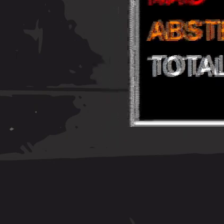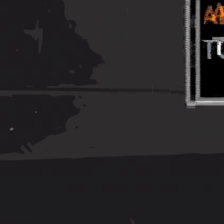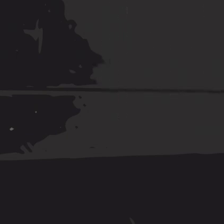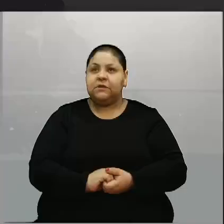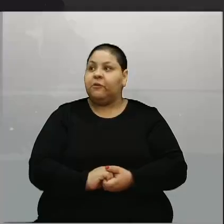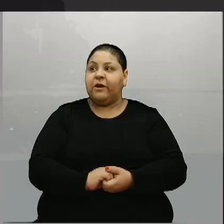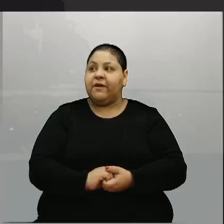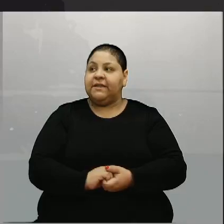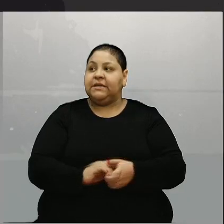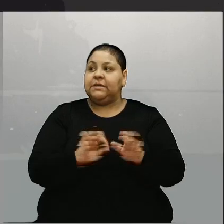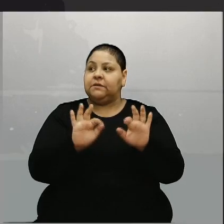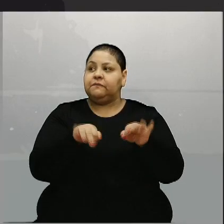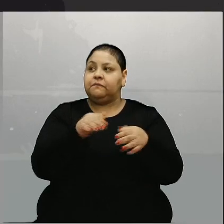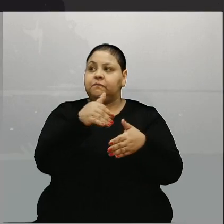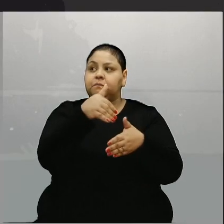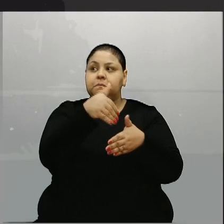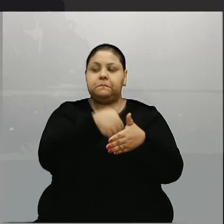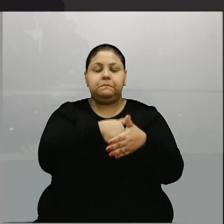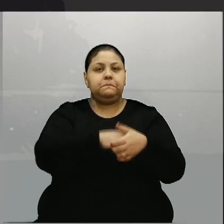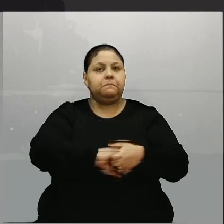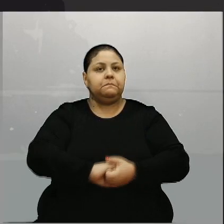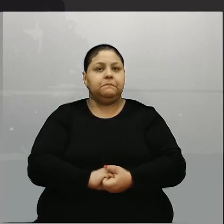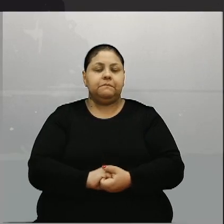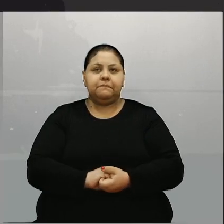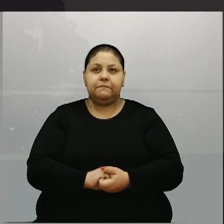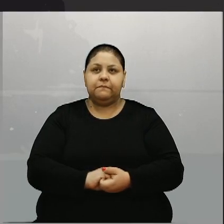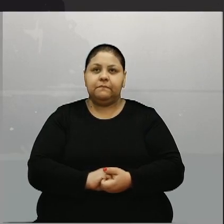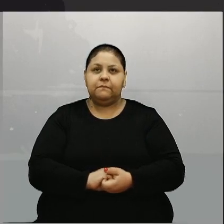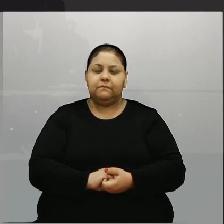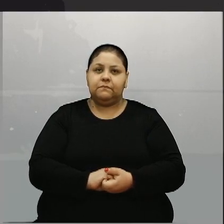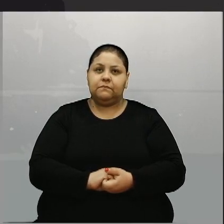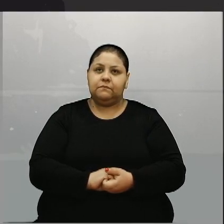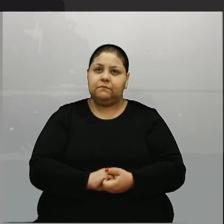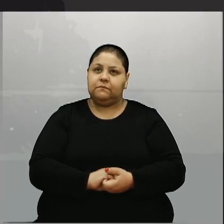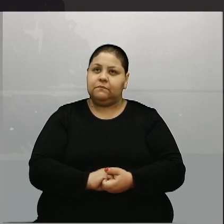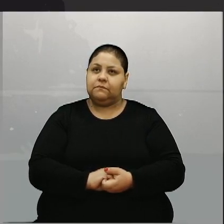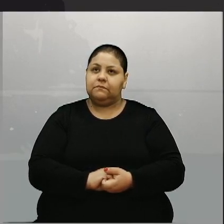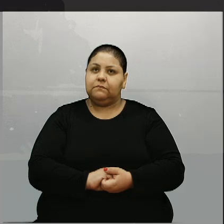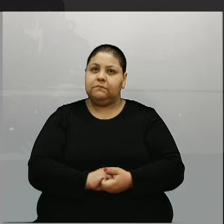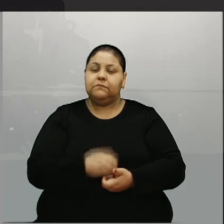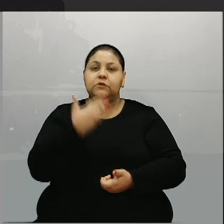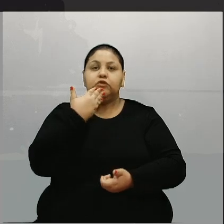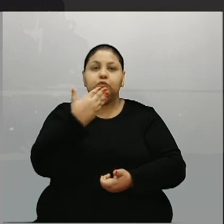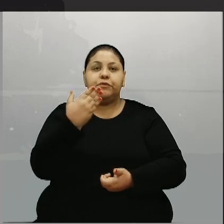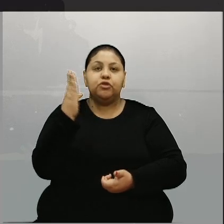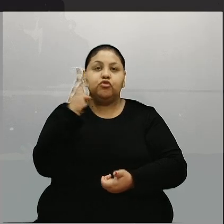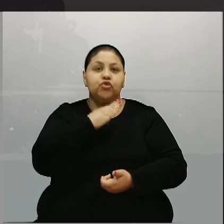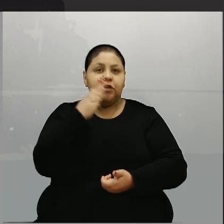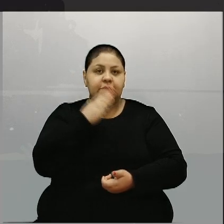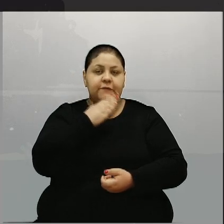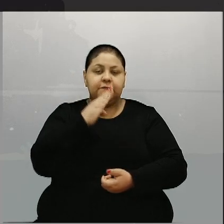Encerrado o registro dos votos, encerrada a votação, o regime de urgência